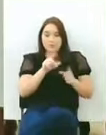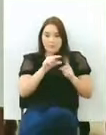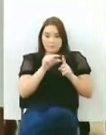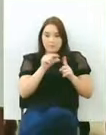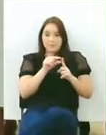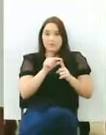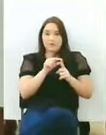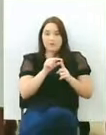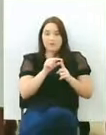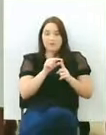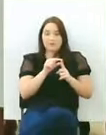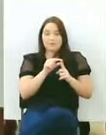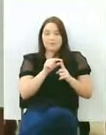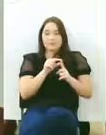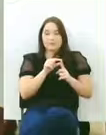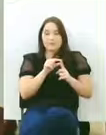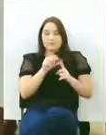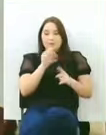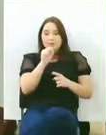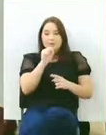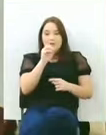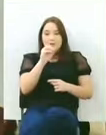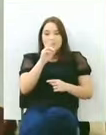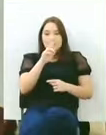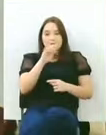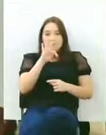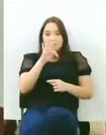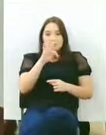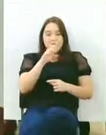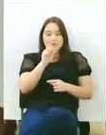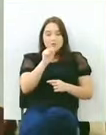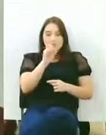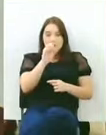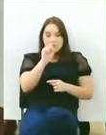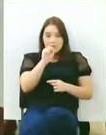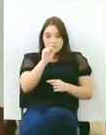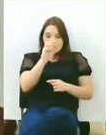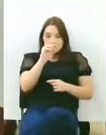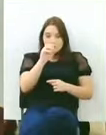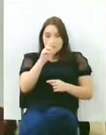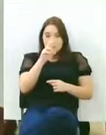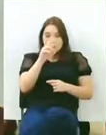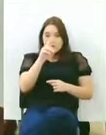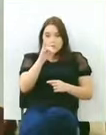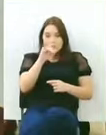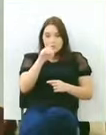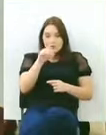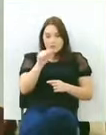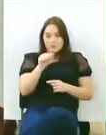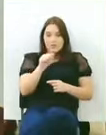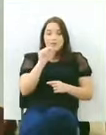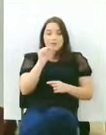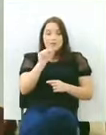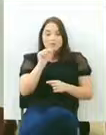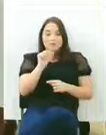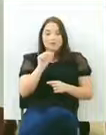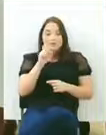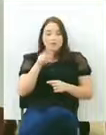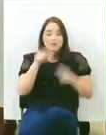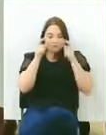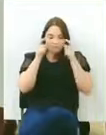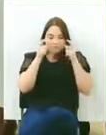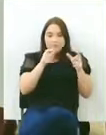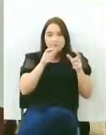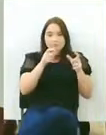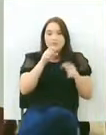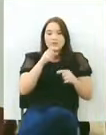mais feia ainda, que é a palavra sórdida. Não é apenas ganância, mas é uma ganância sórdida.